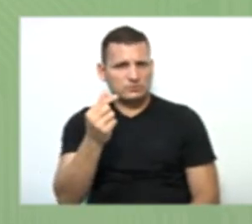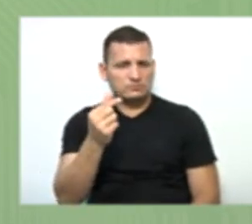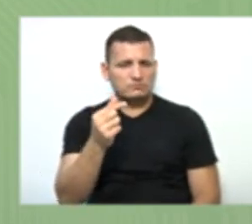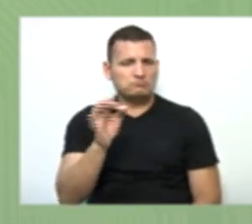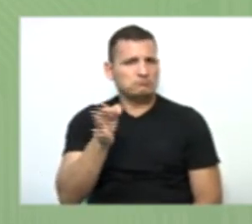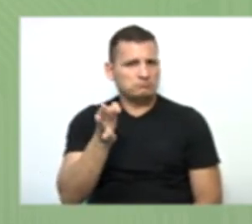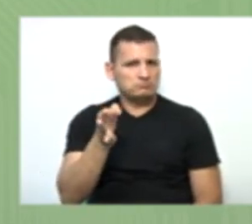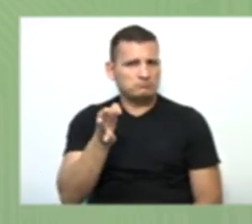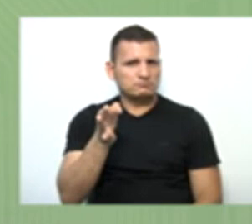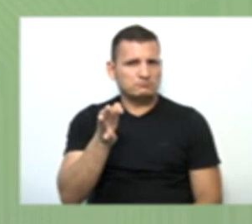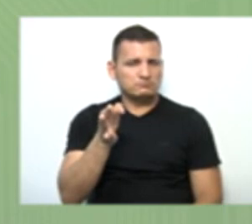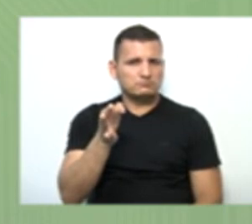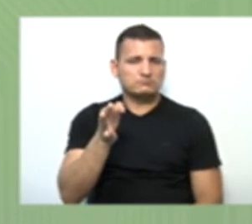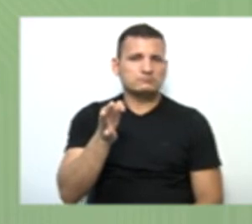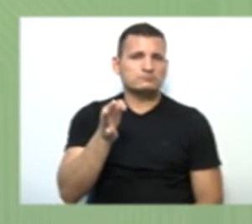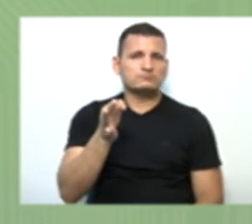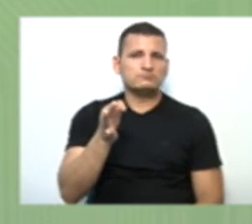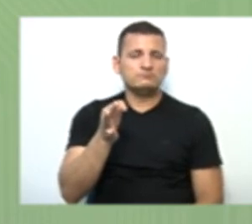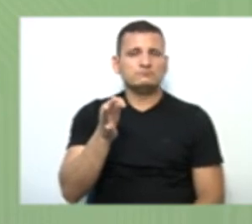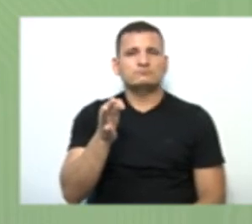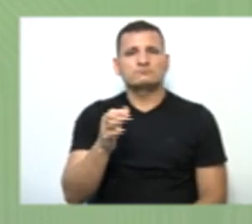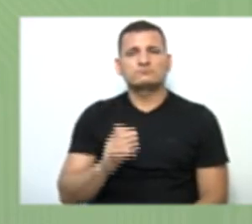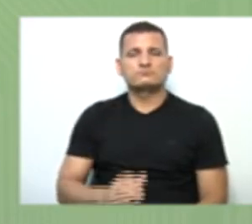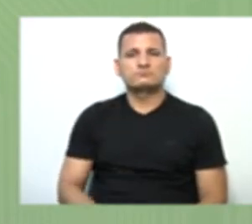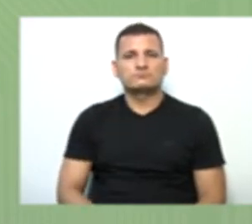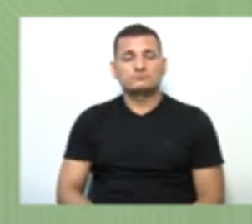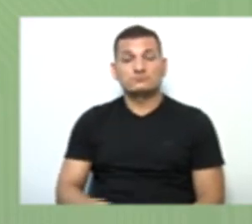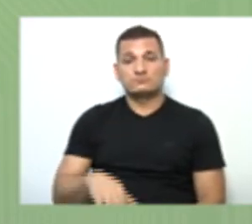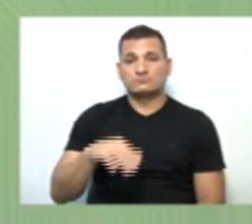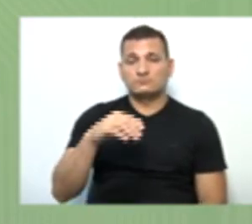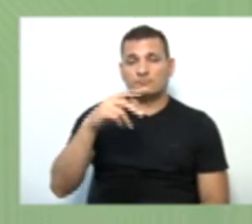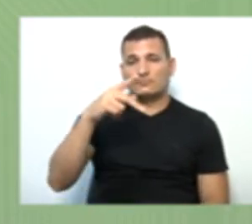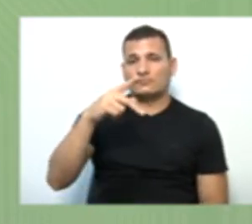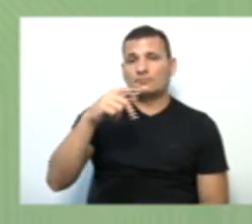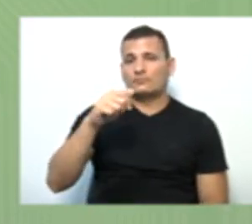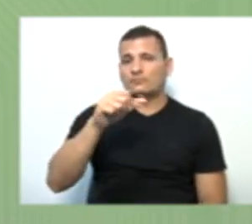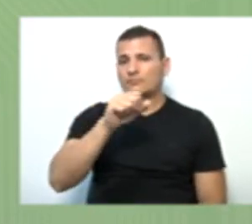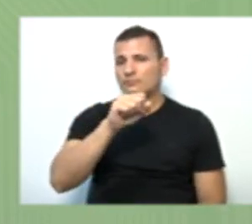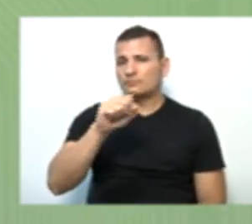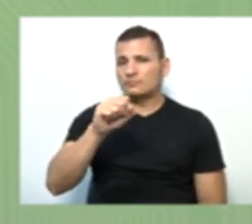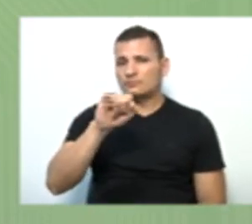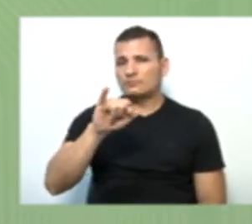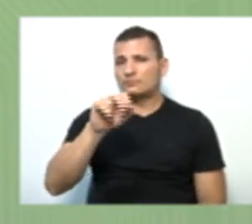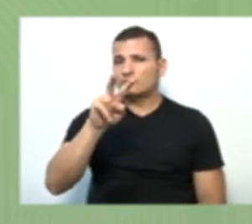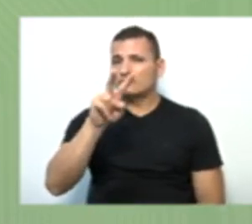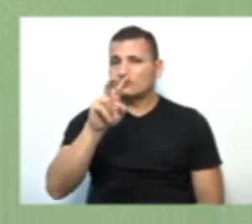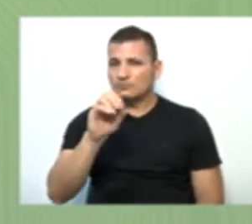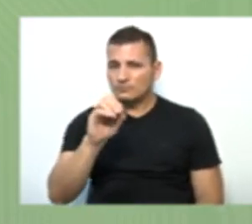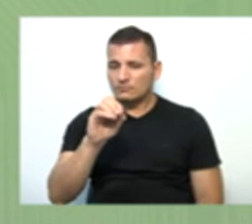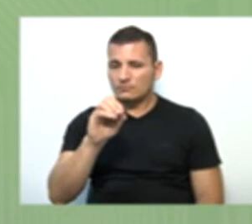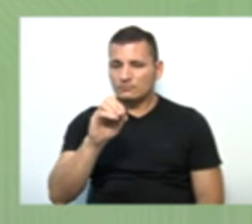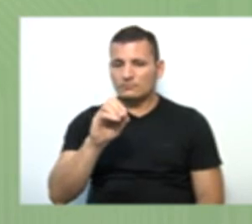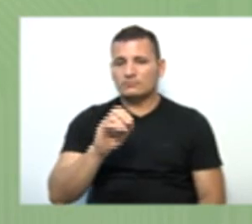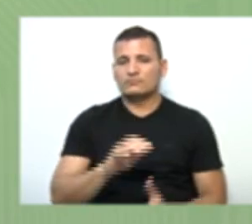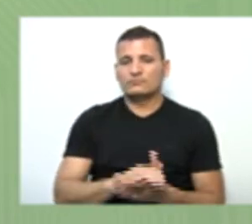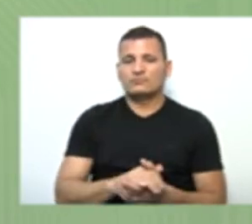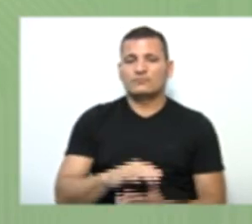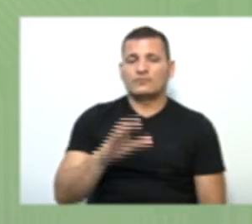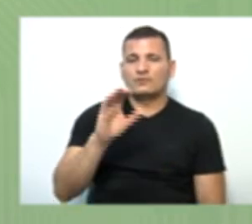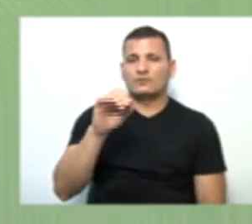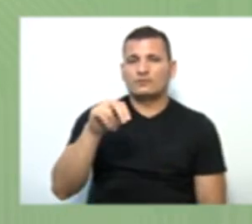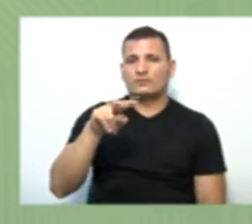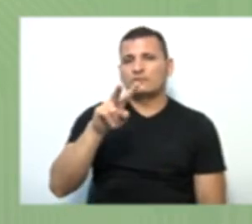convertidas em dinheiro deverão vir primeiro no passivo, professora? No passivo, será no passivo, ó, conversíveis em